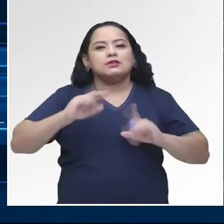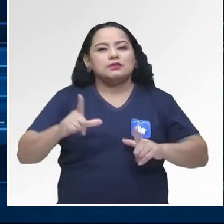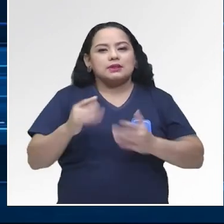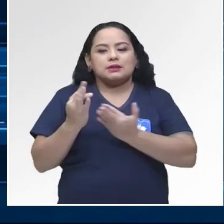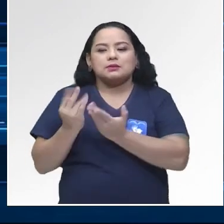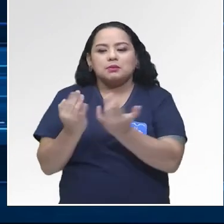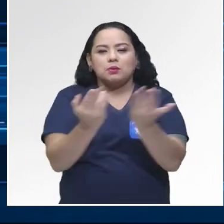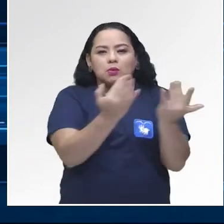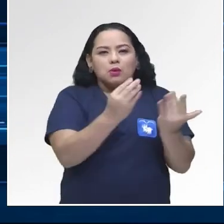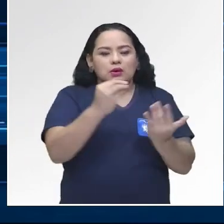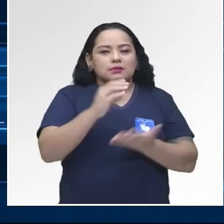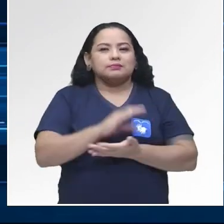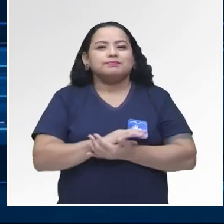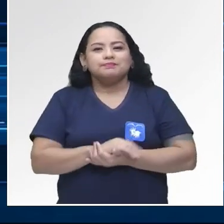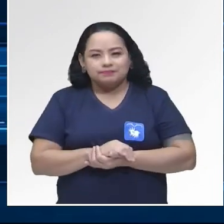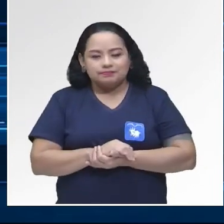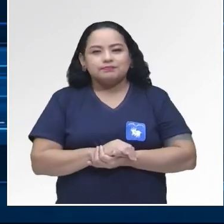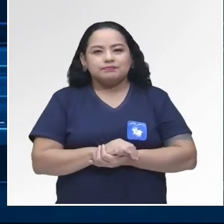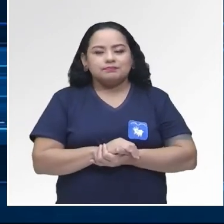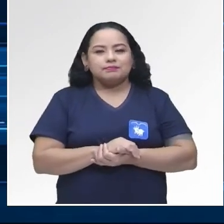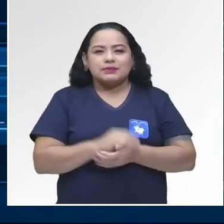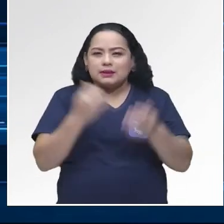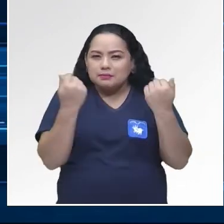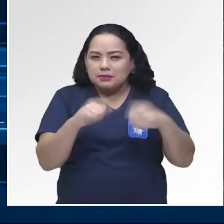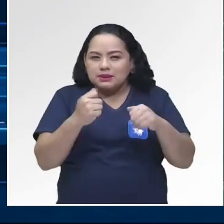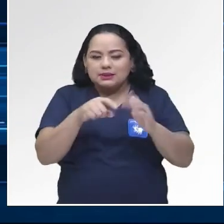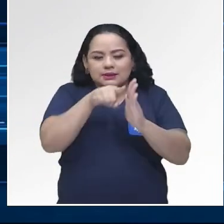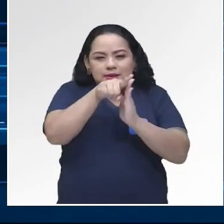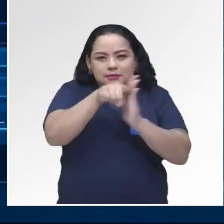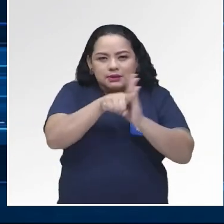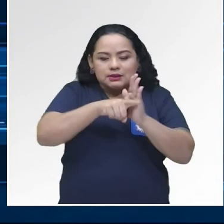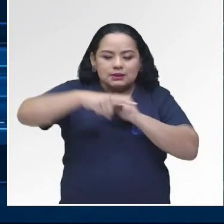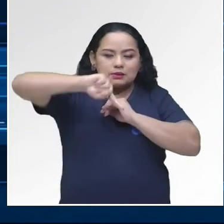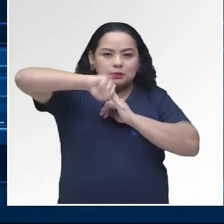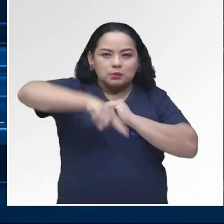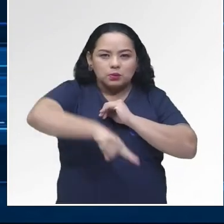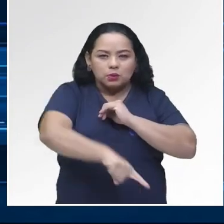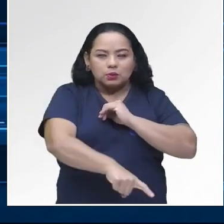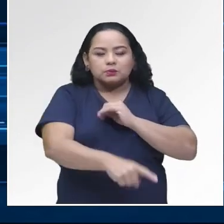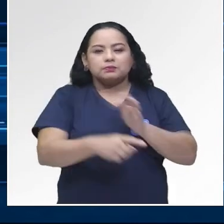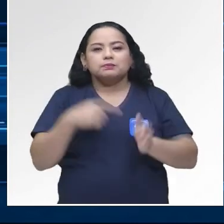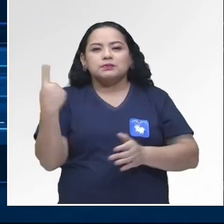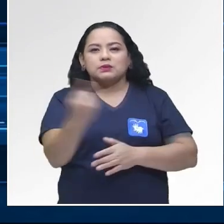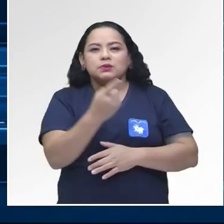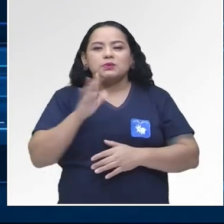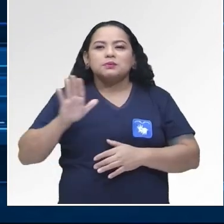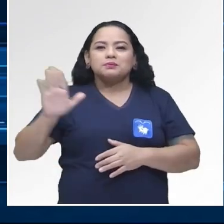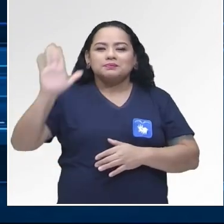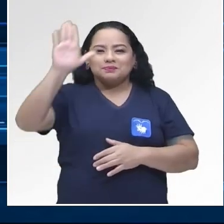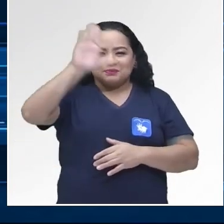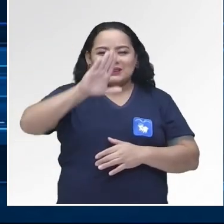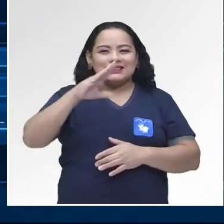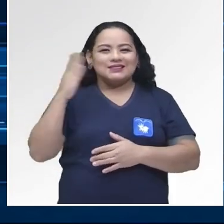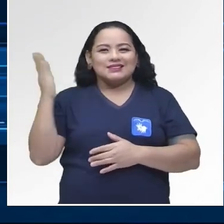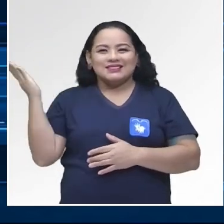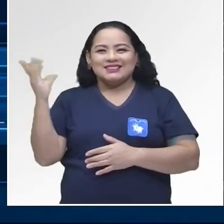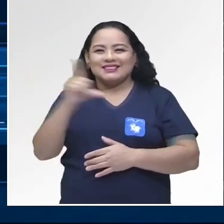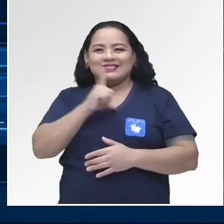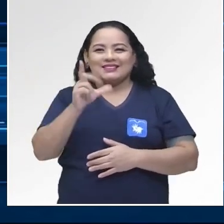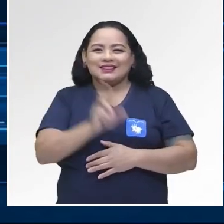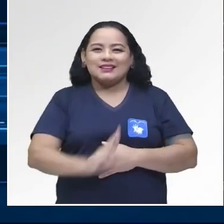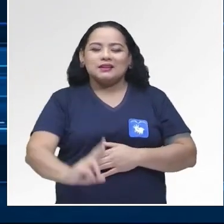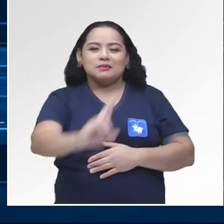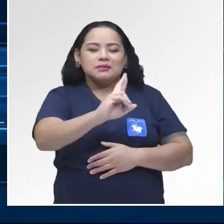comum, muito mais, né? Ele exige a pesquisa, o aprofundamento. E aí nós temos uma imagem, né, que retrata então um